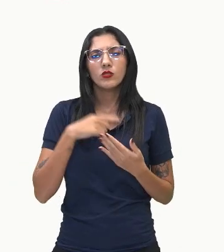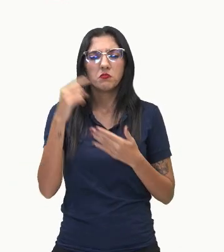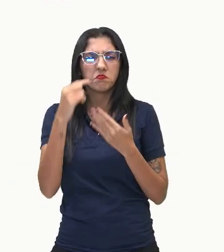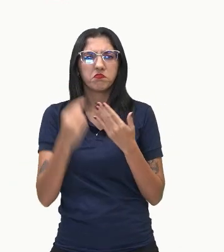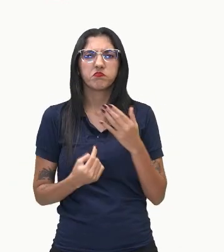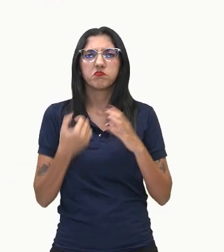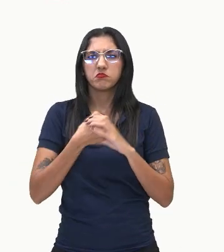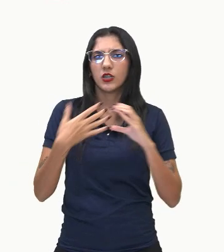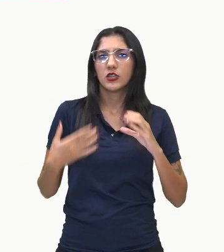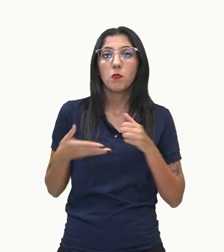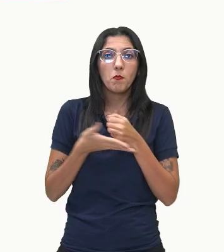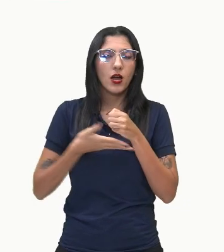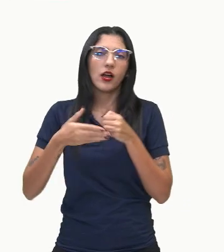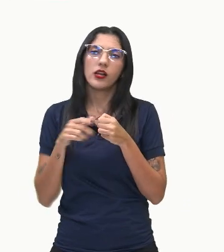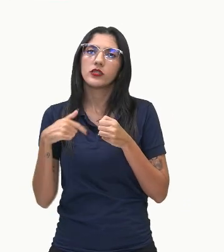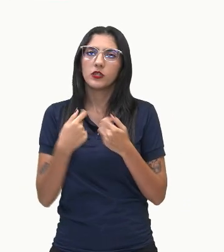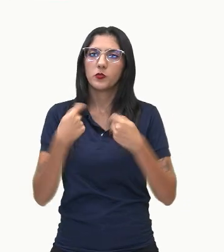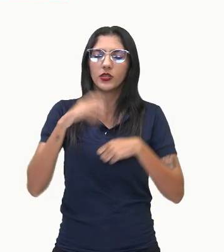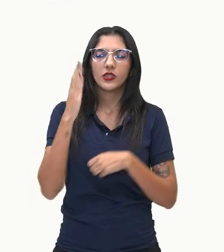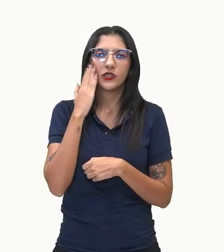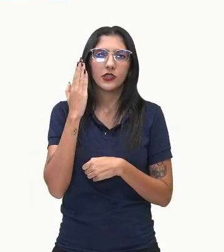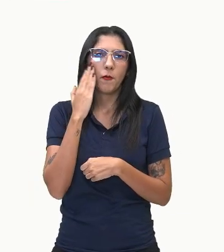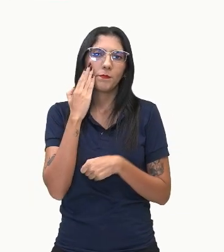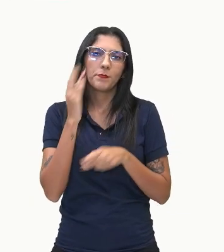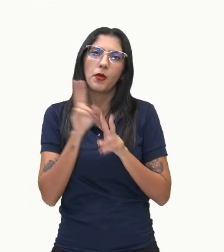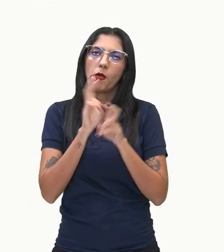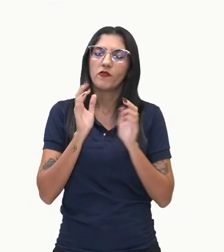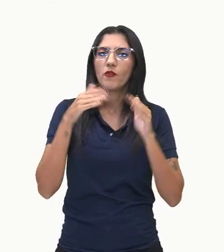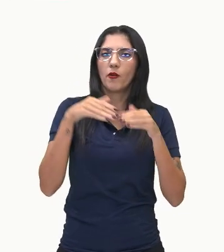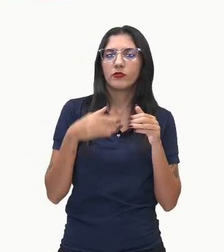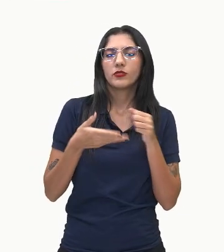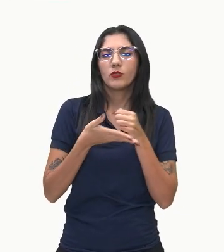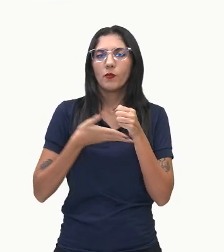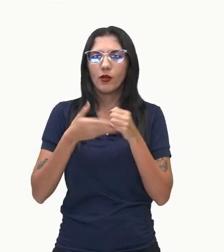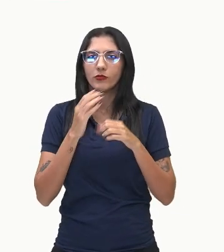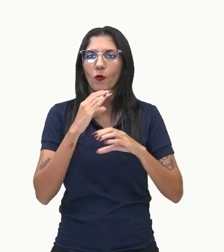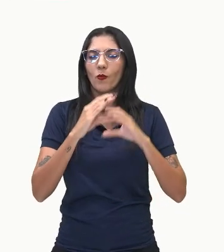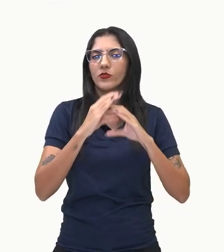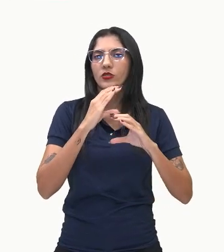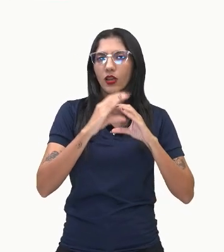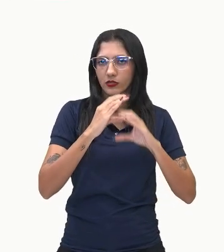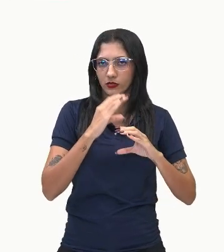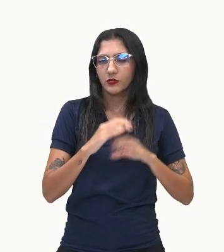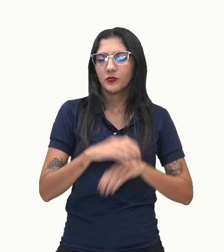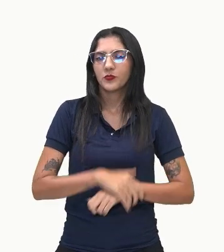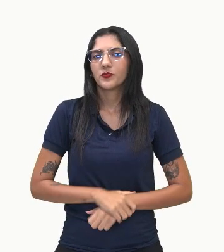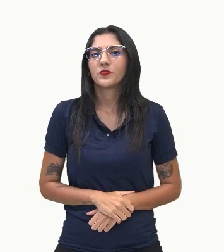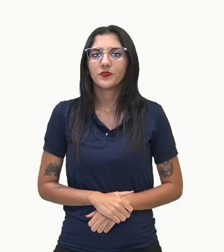elementos básicos de comunicação, locutor e interlocutor.